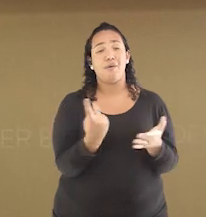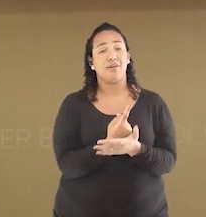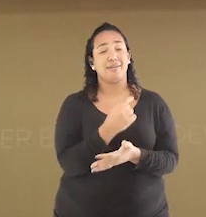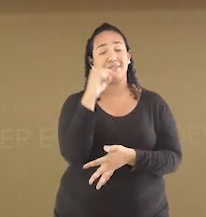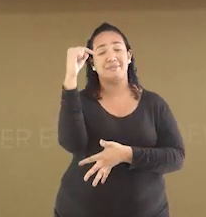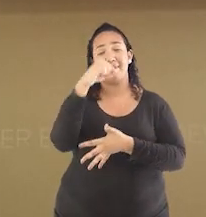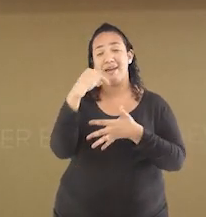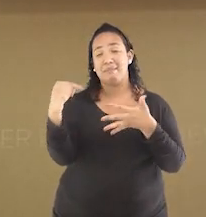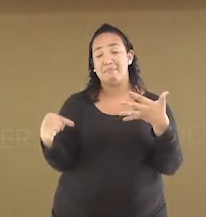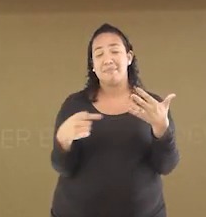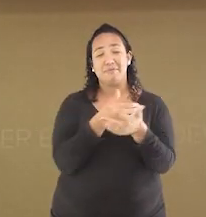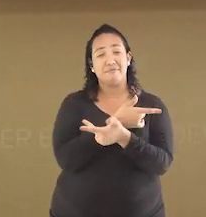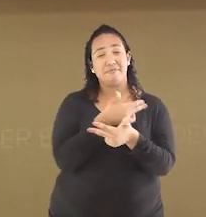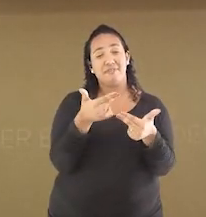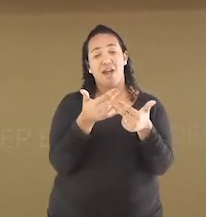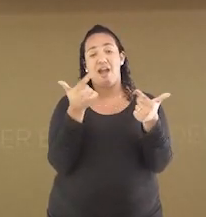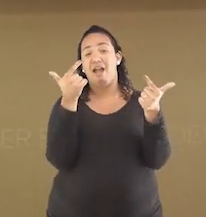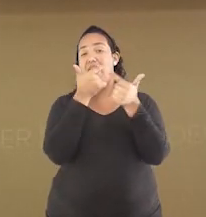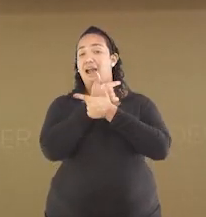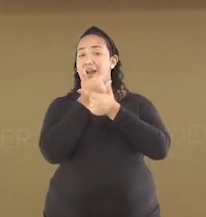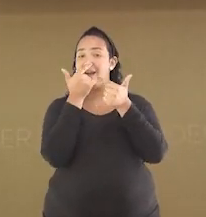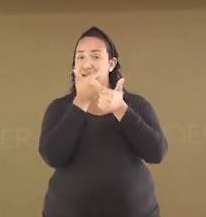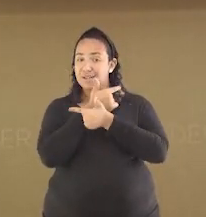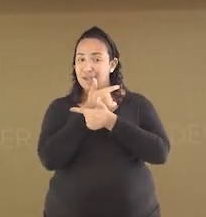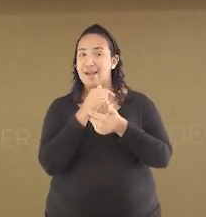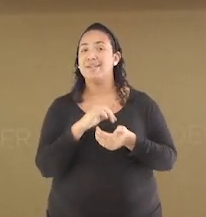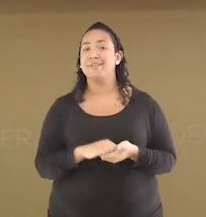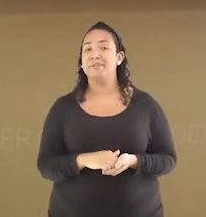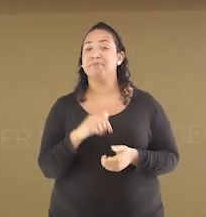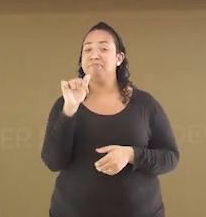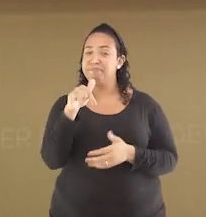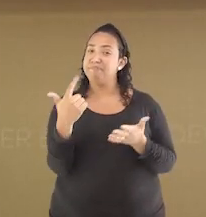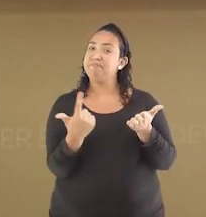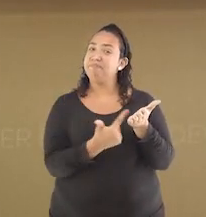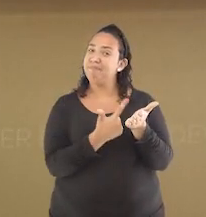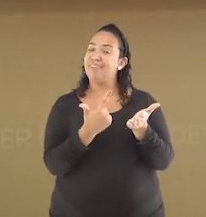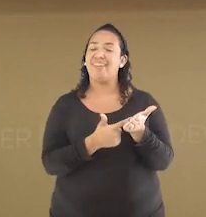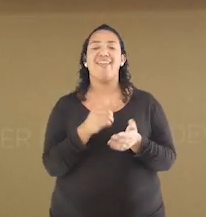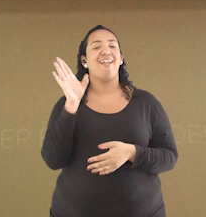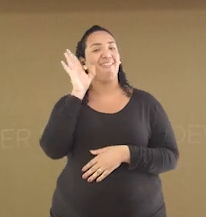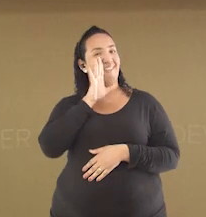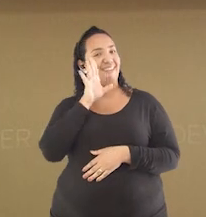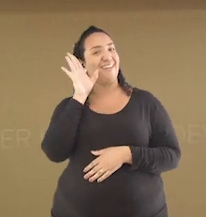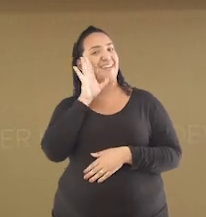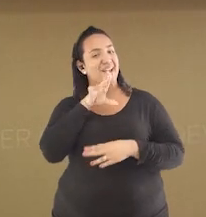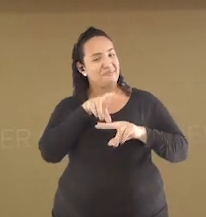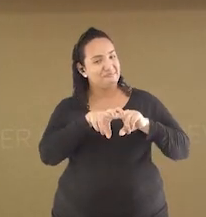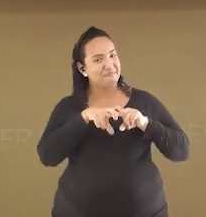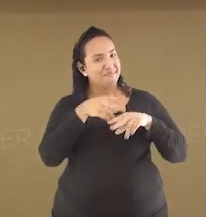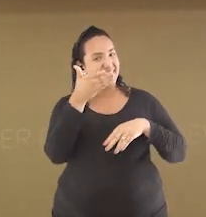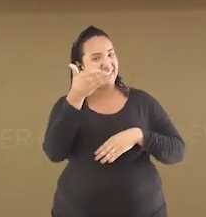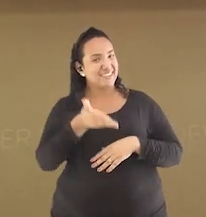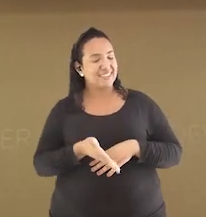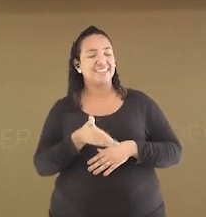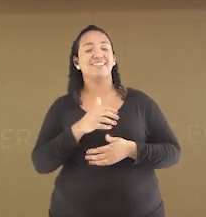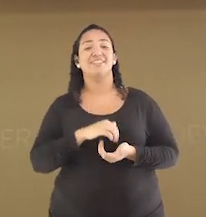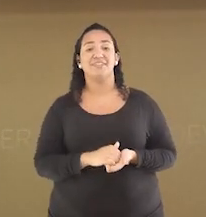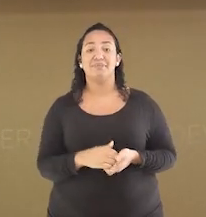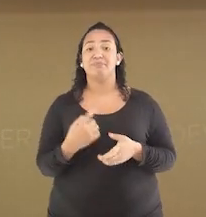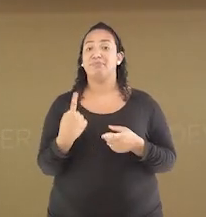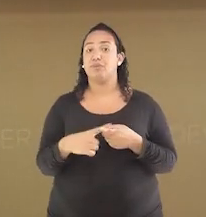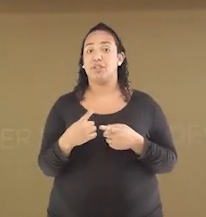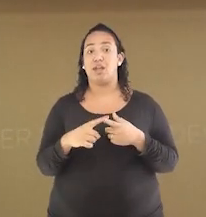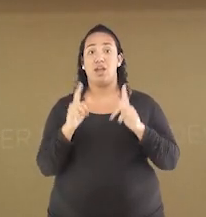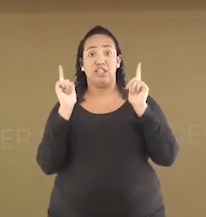muito engraçadas. Isso é o que faz esse livro ser tão divertido. Apesar das